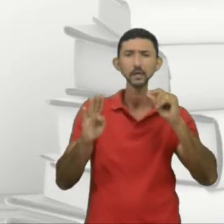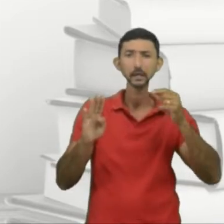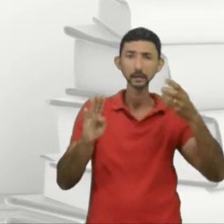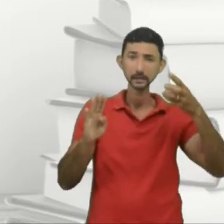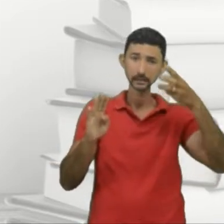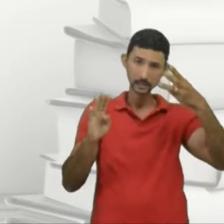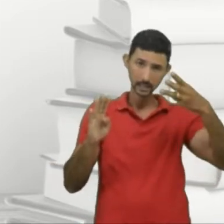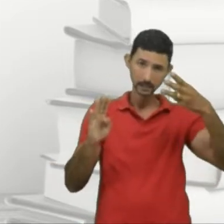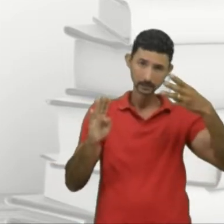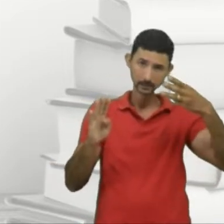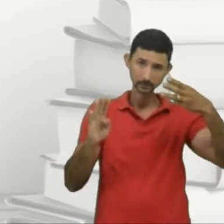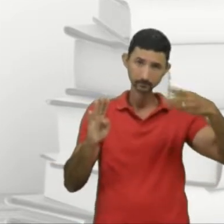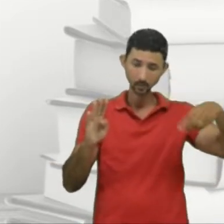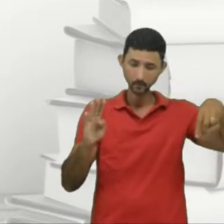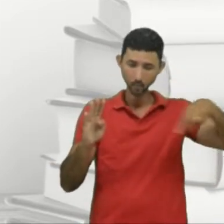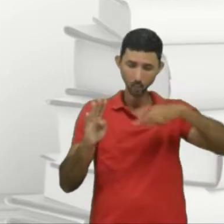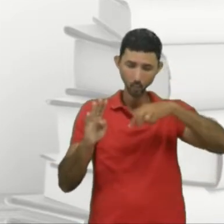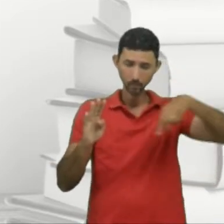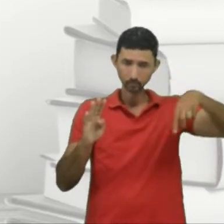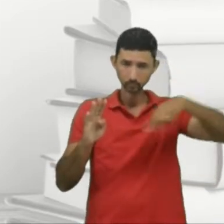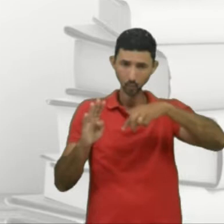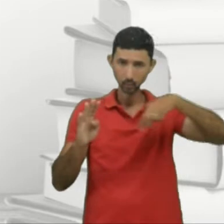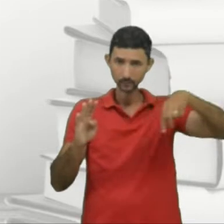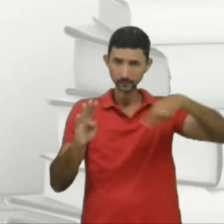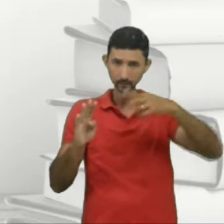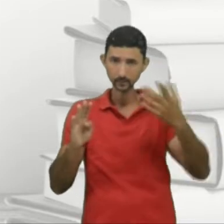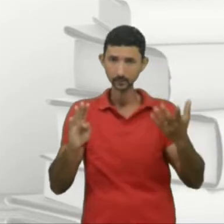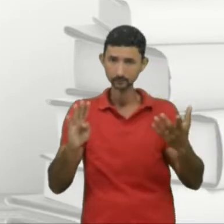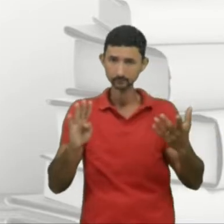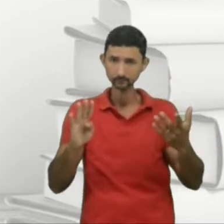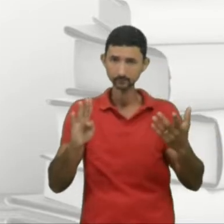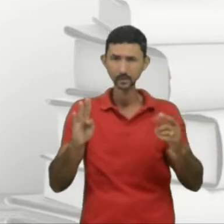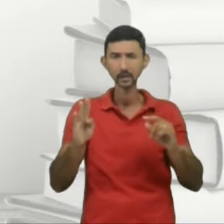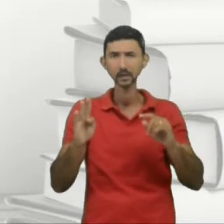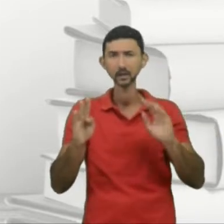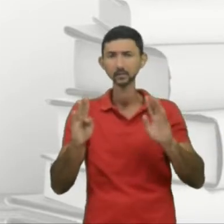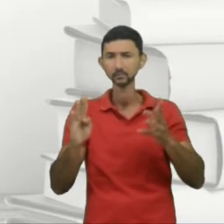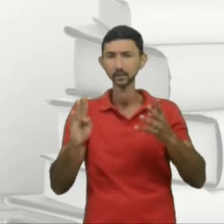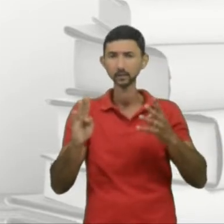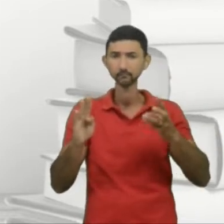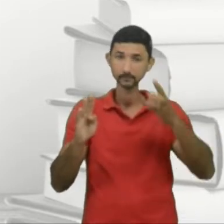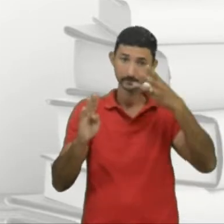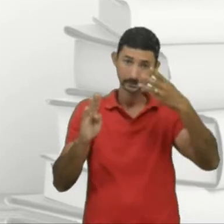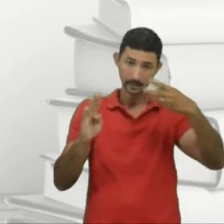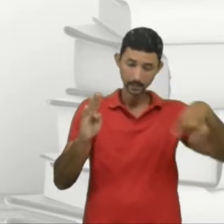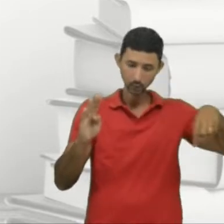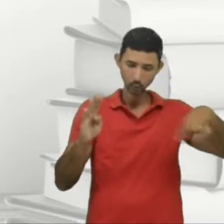3 caminhos. Então só aí já tem 3